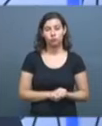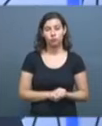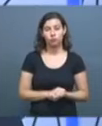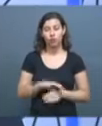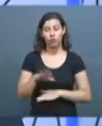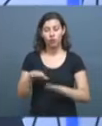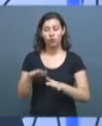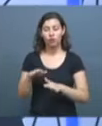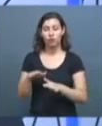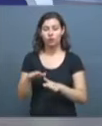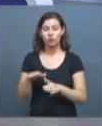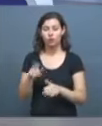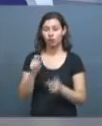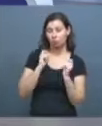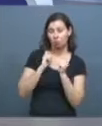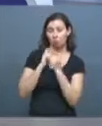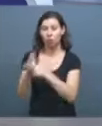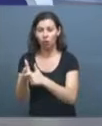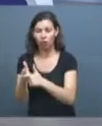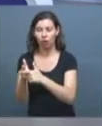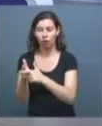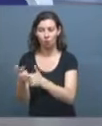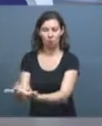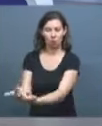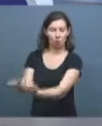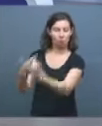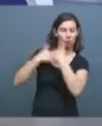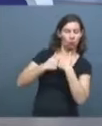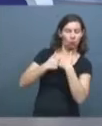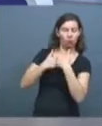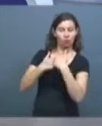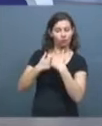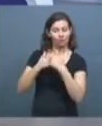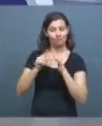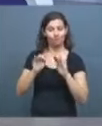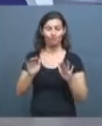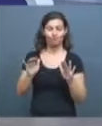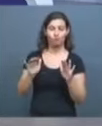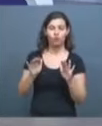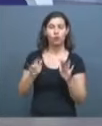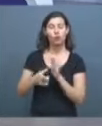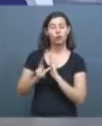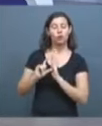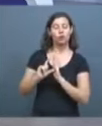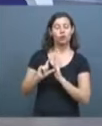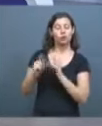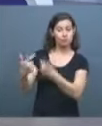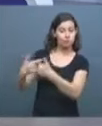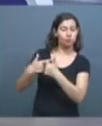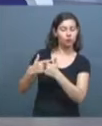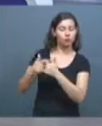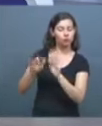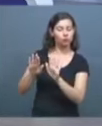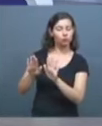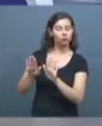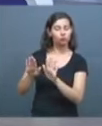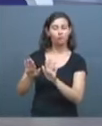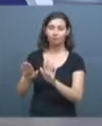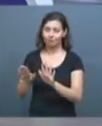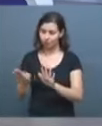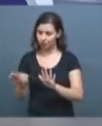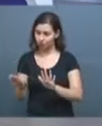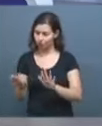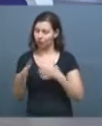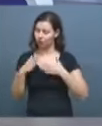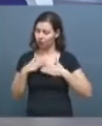recebida, né? Uma fala não bem colocada, e a pessoa faz uma interpretação diferente. Num